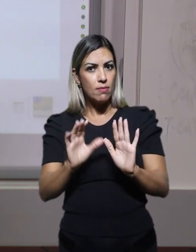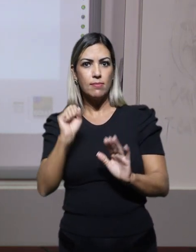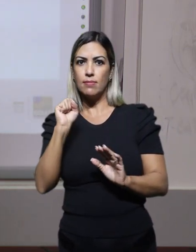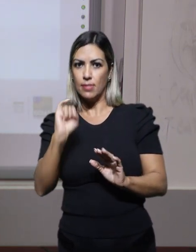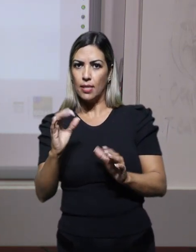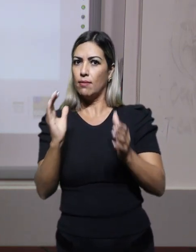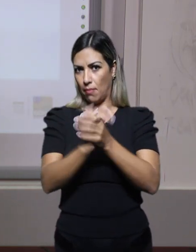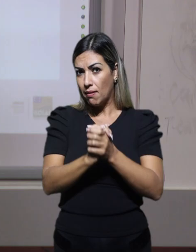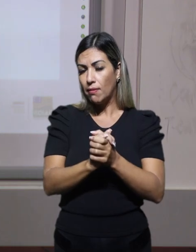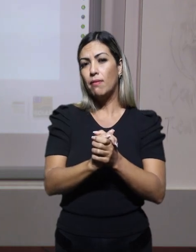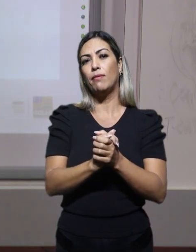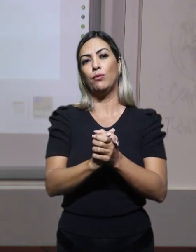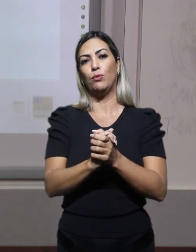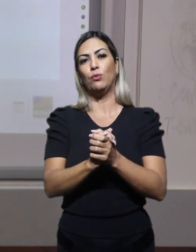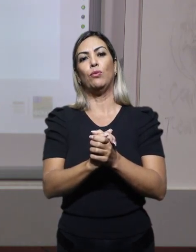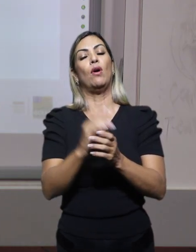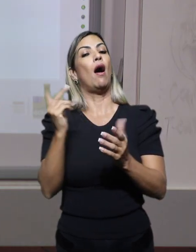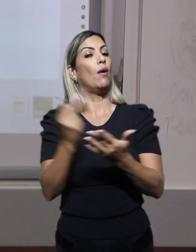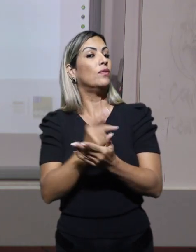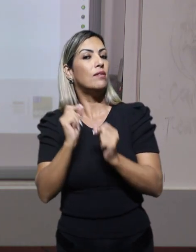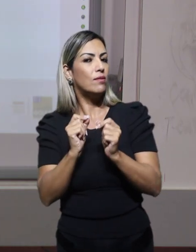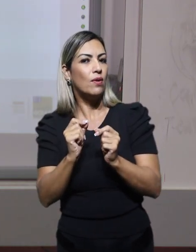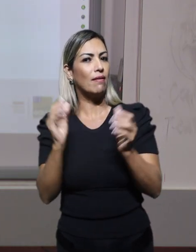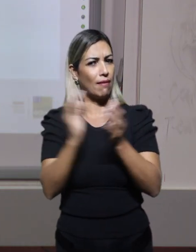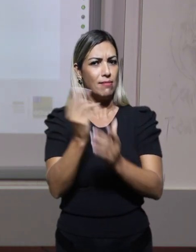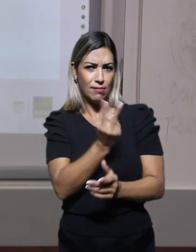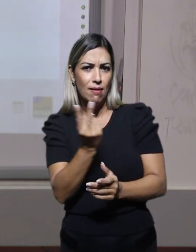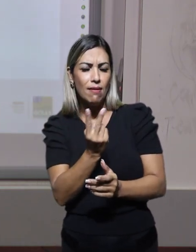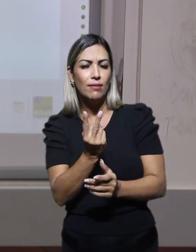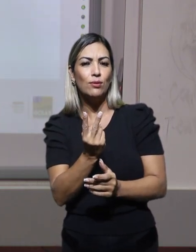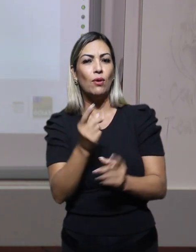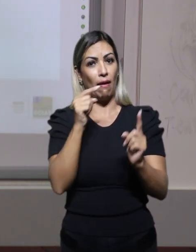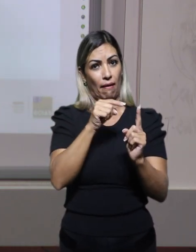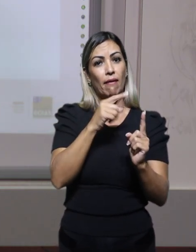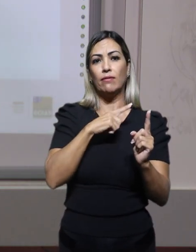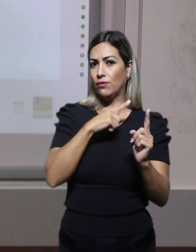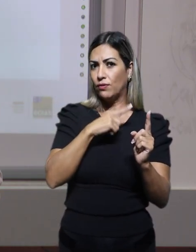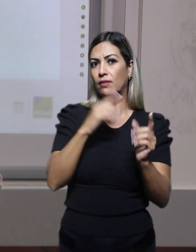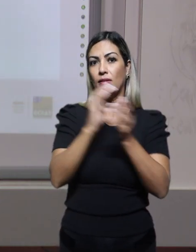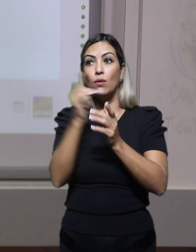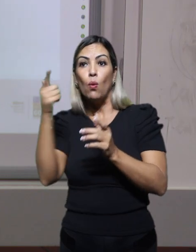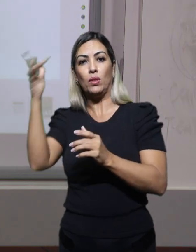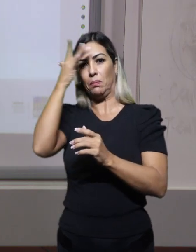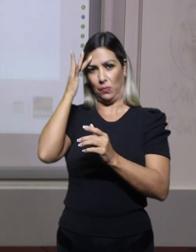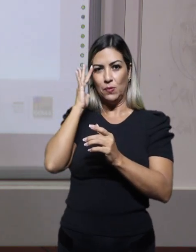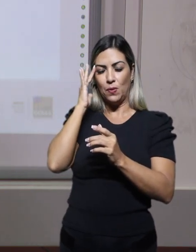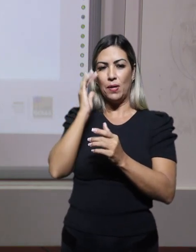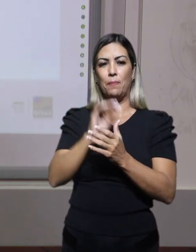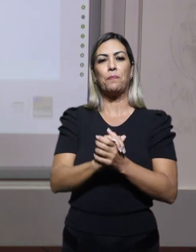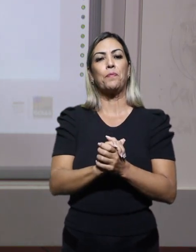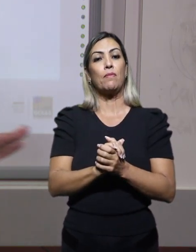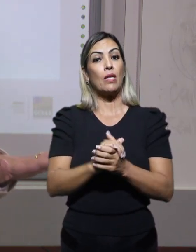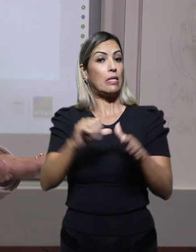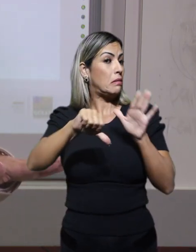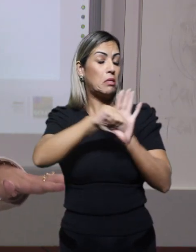seu algoz contraísse casamento com ela ou ainda ela tivesse se casado com o terceiro, esse crime ele